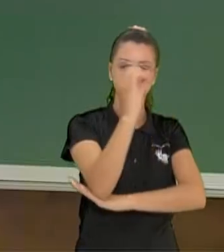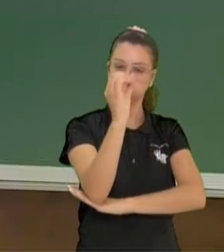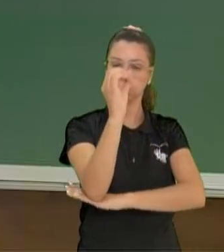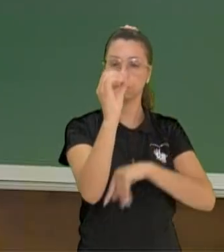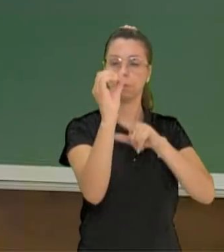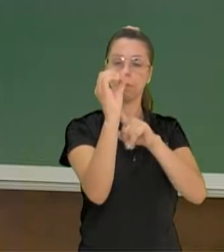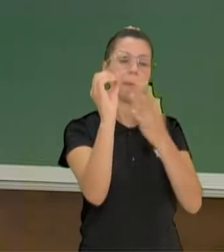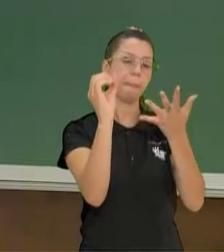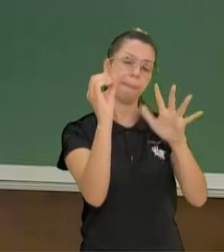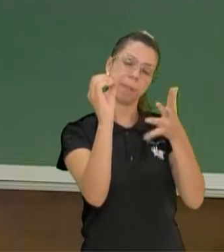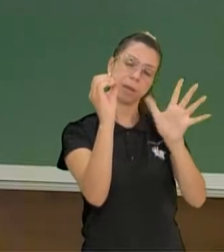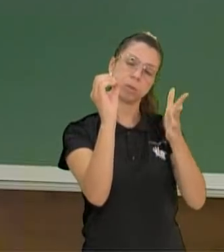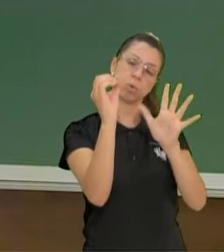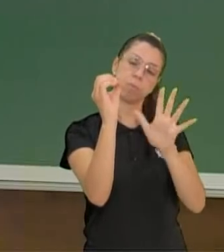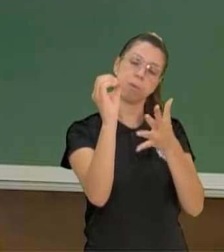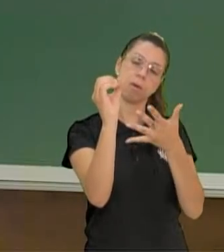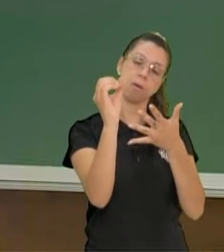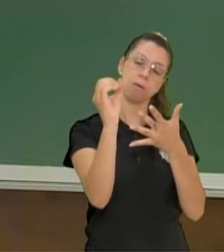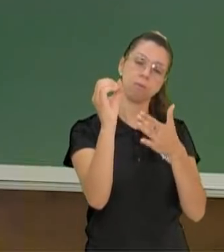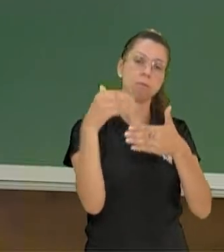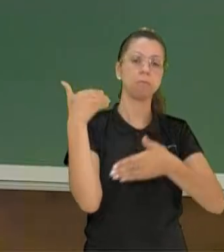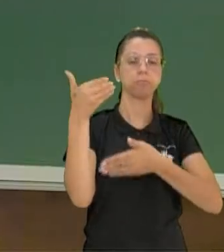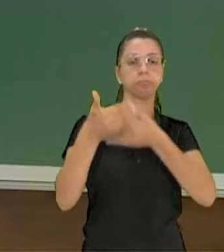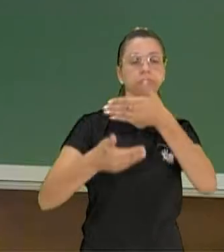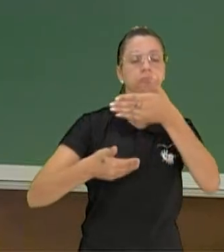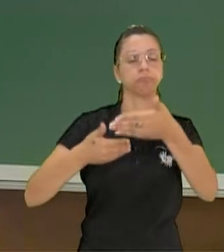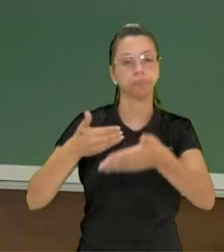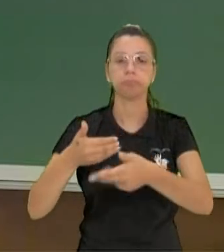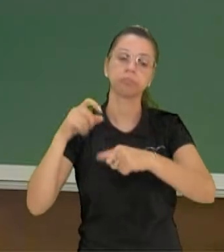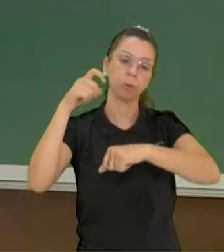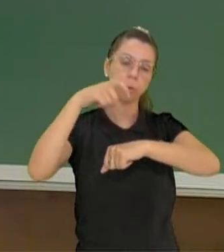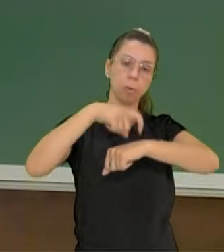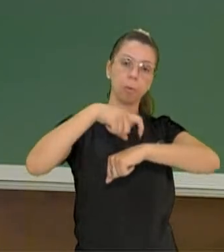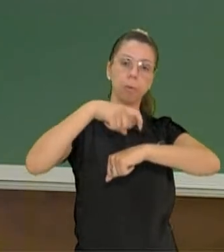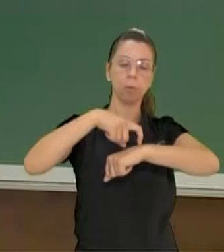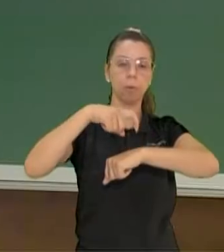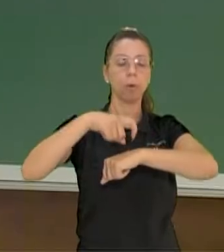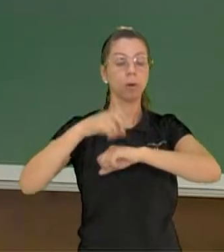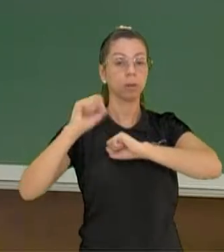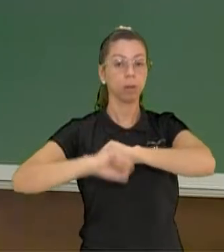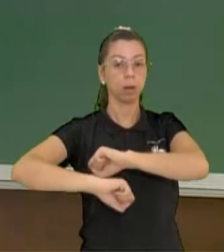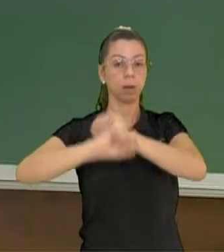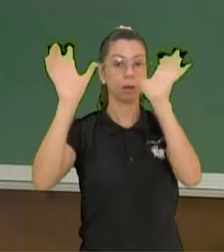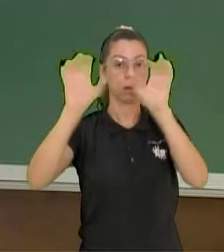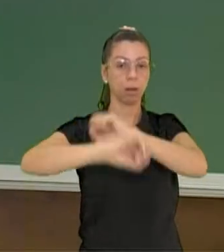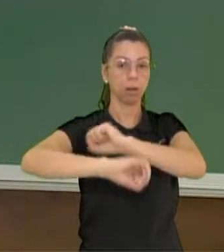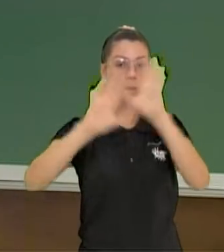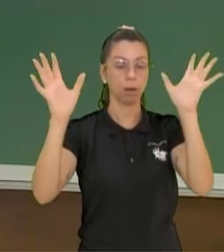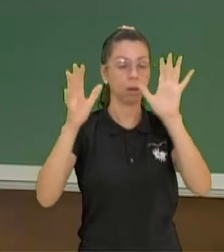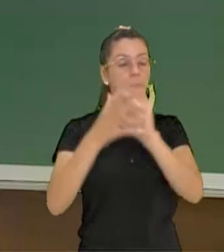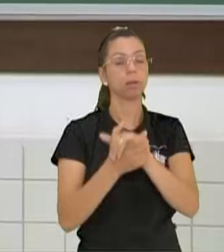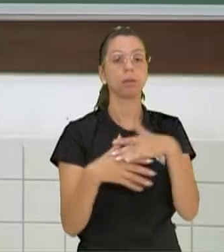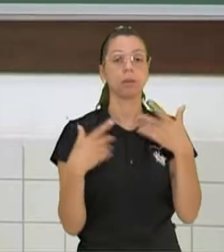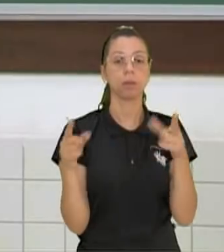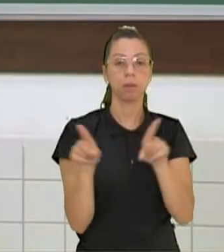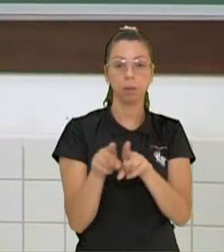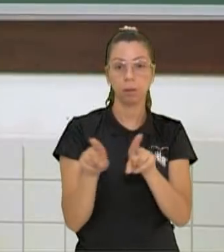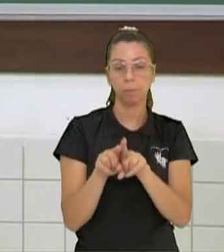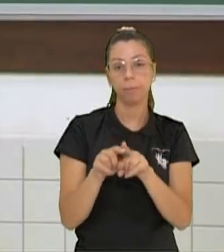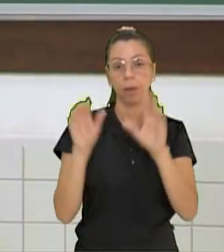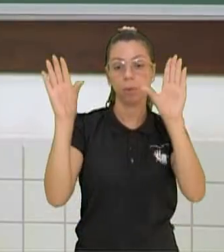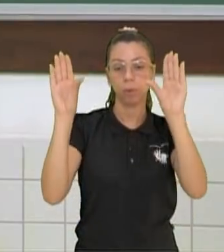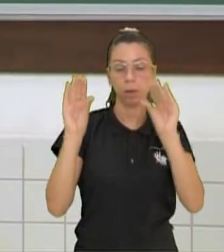horário mais ou menos, vamos desenvolver, de pegar o horário que se tem a claridade e o momento que é o da